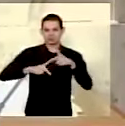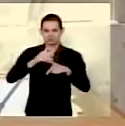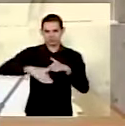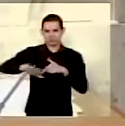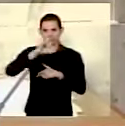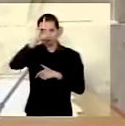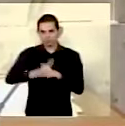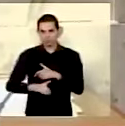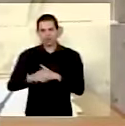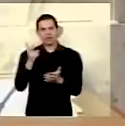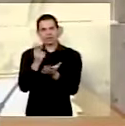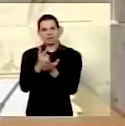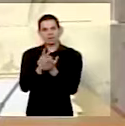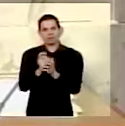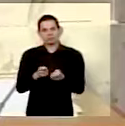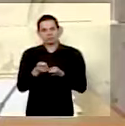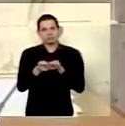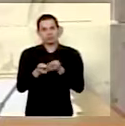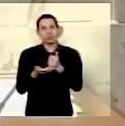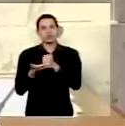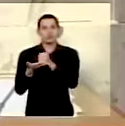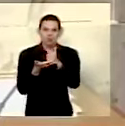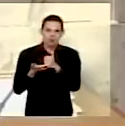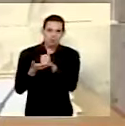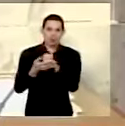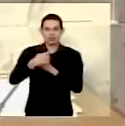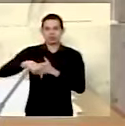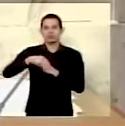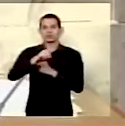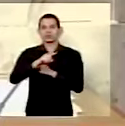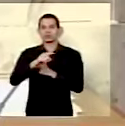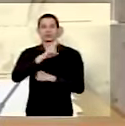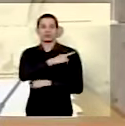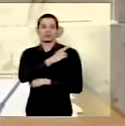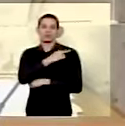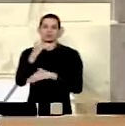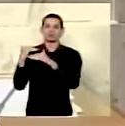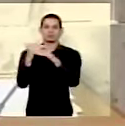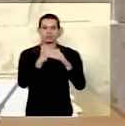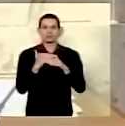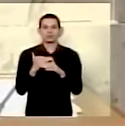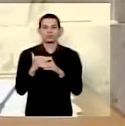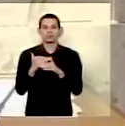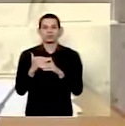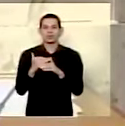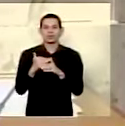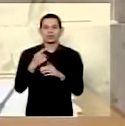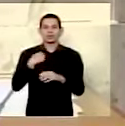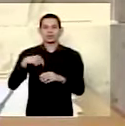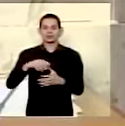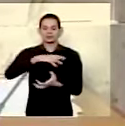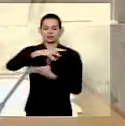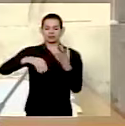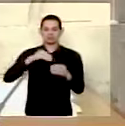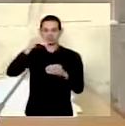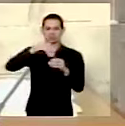não percamos de vista os fundamentos de nossa missão comum. Não podemos nos envolver na